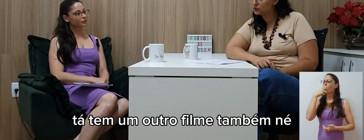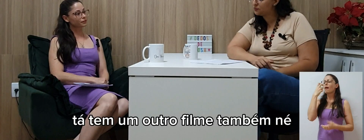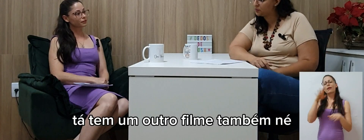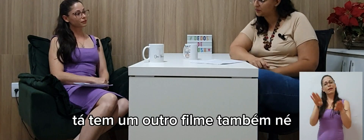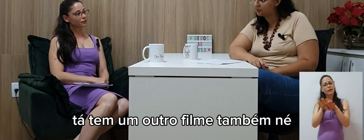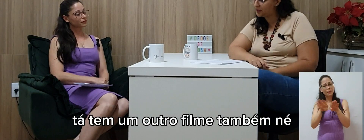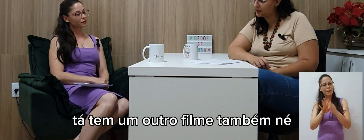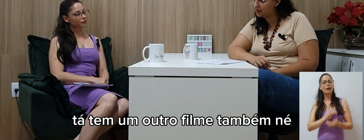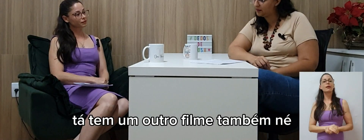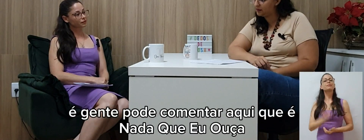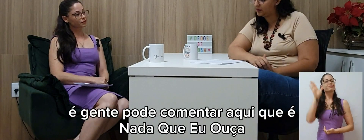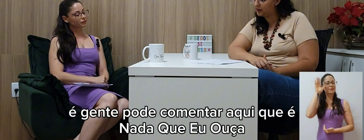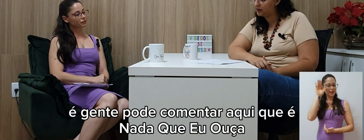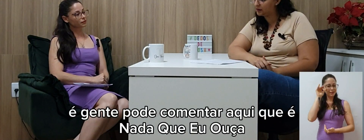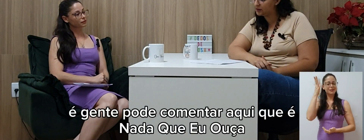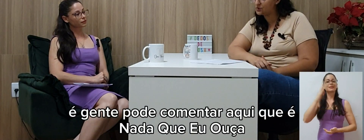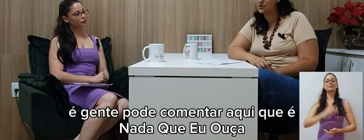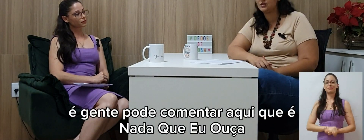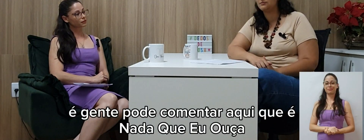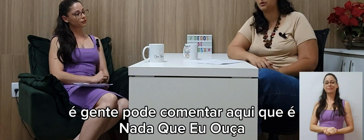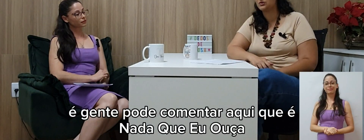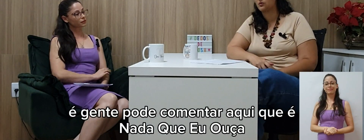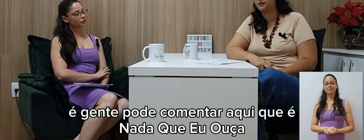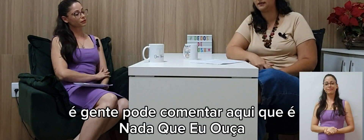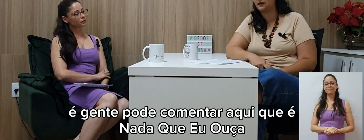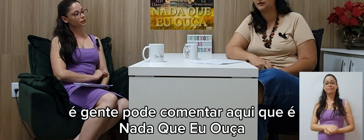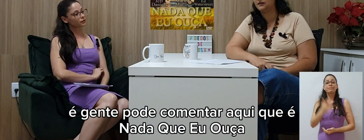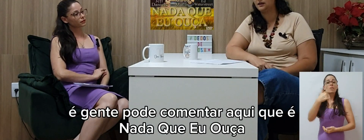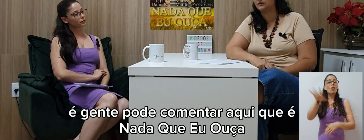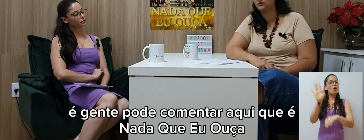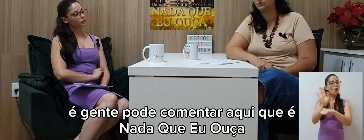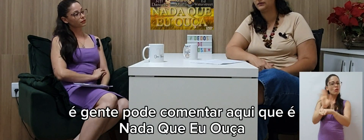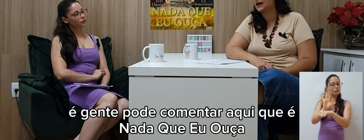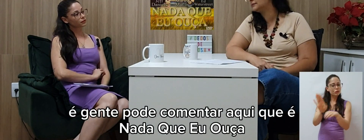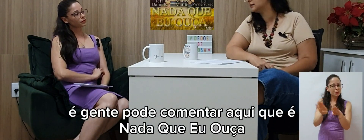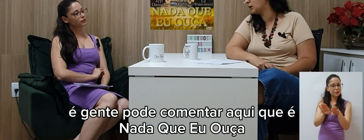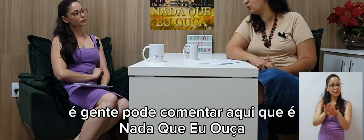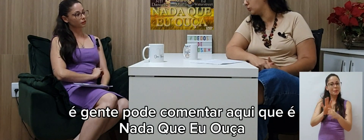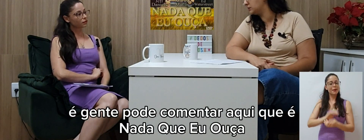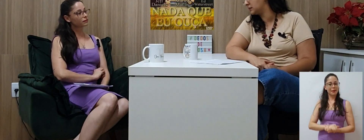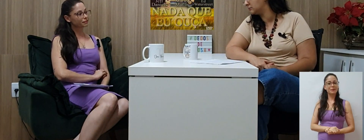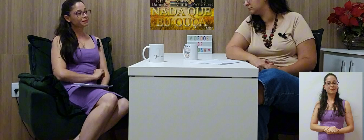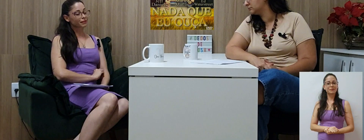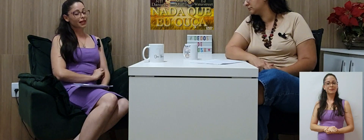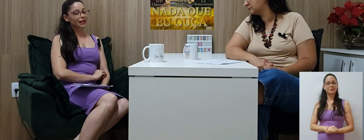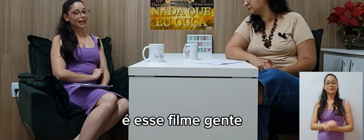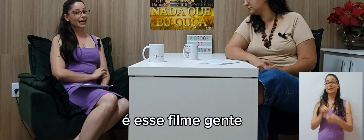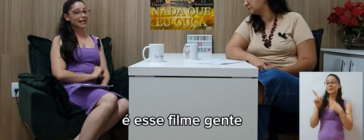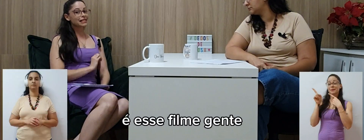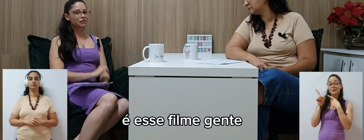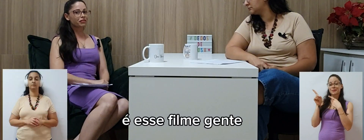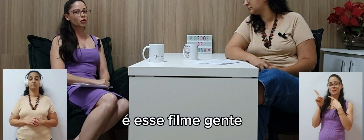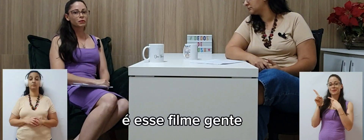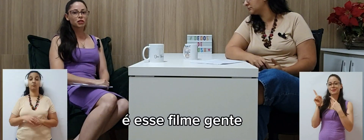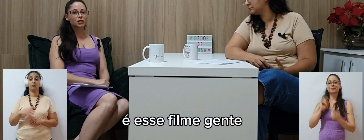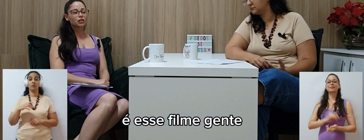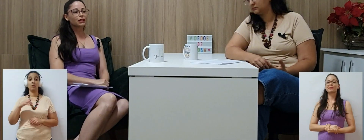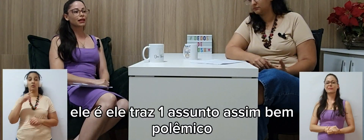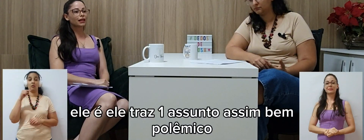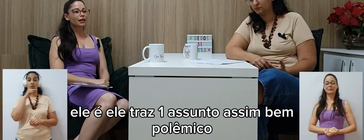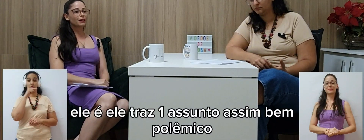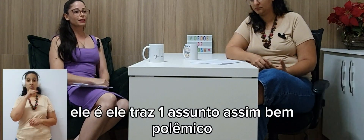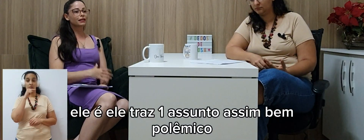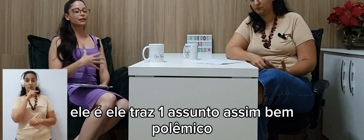Tem um outro filme também, né, que a gente pode comentar aqui, que é Nada Que Eu Ouça. Esse filme,